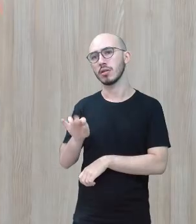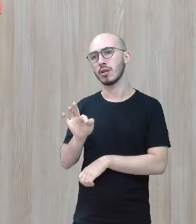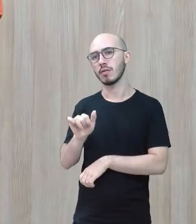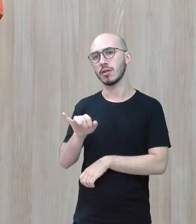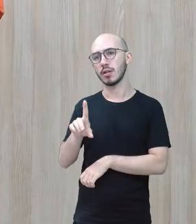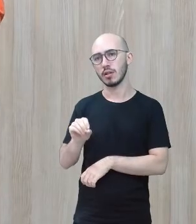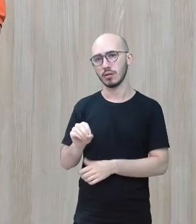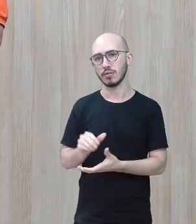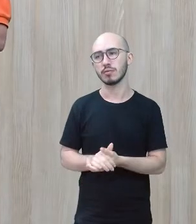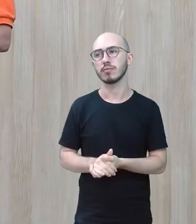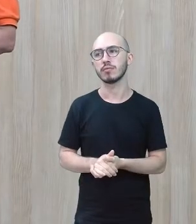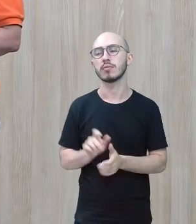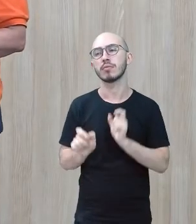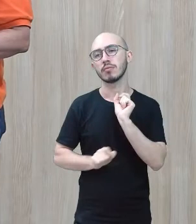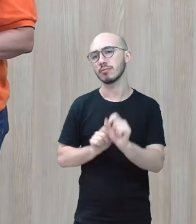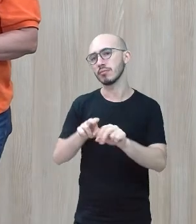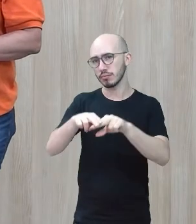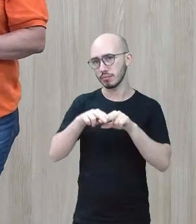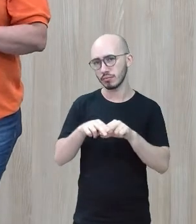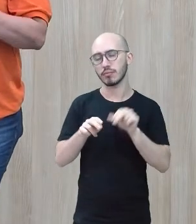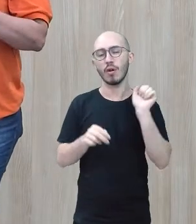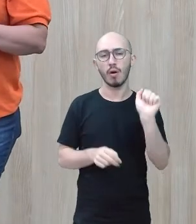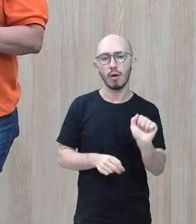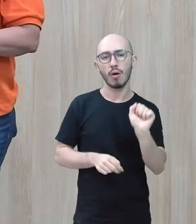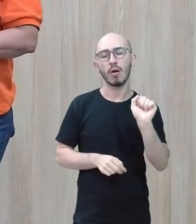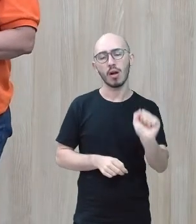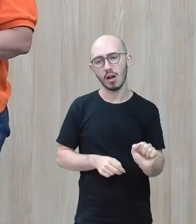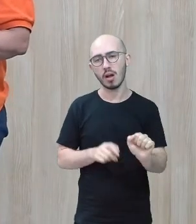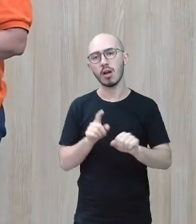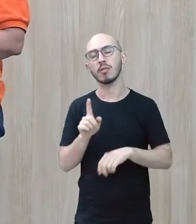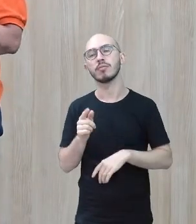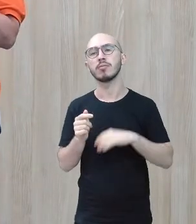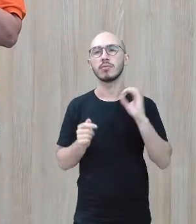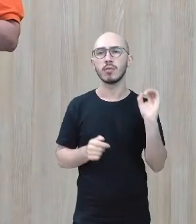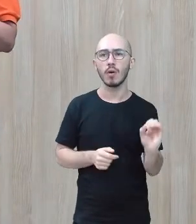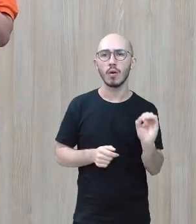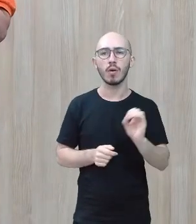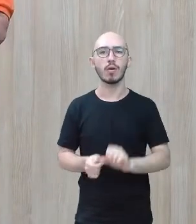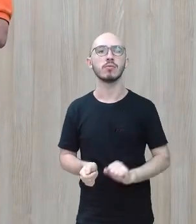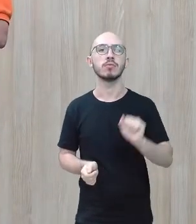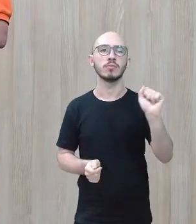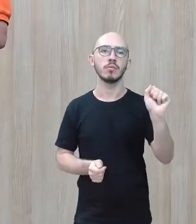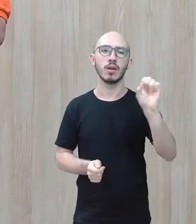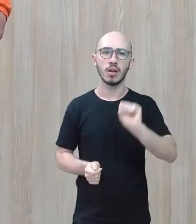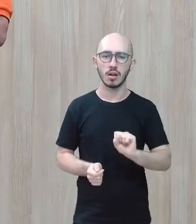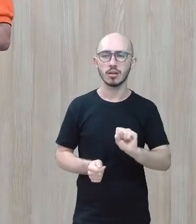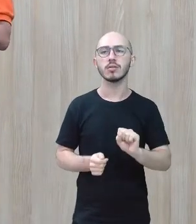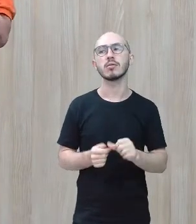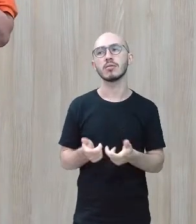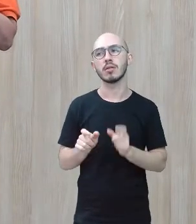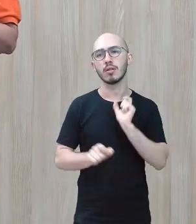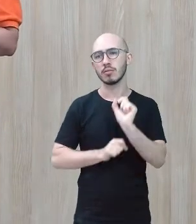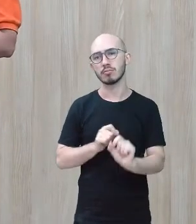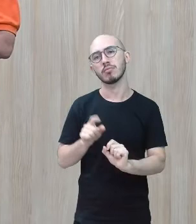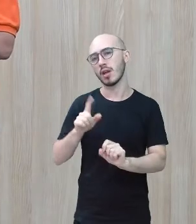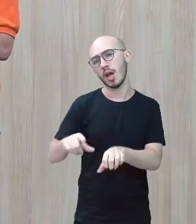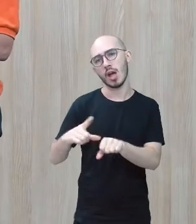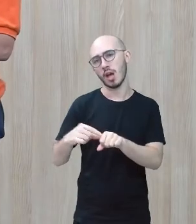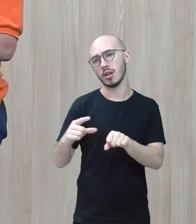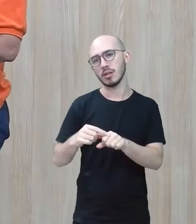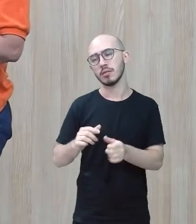a, o, as é artigo definido. Então, uma, uns,